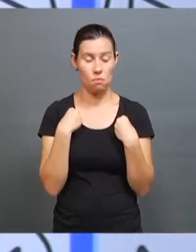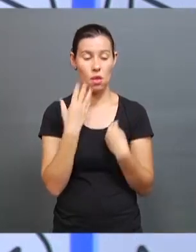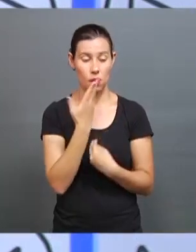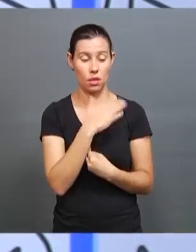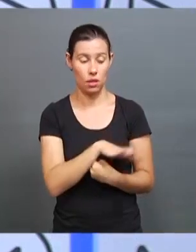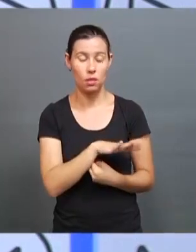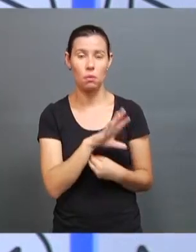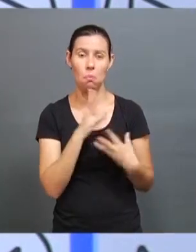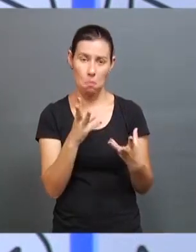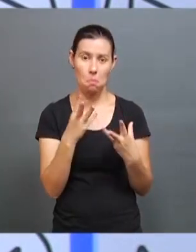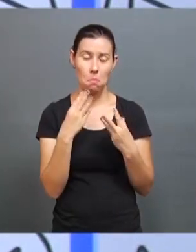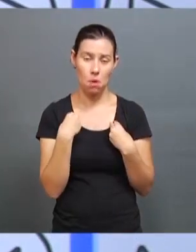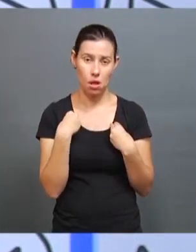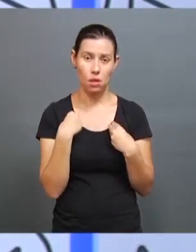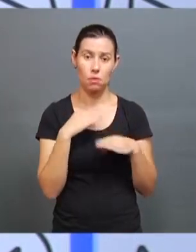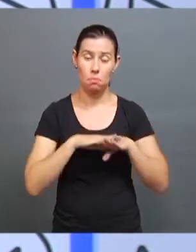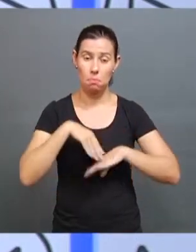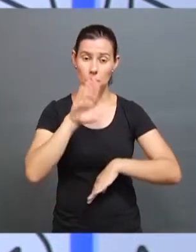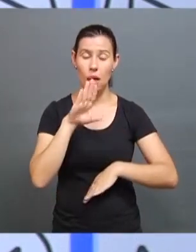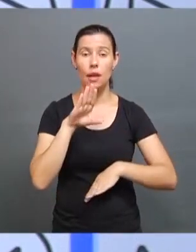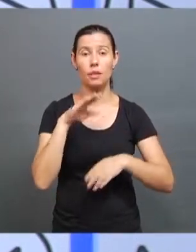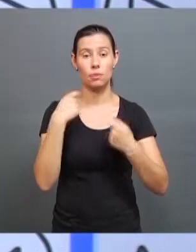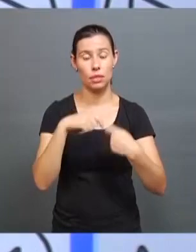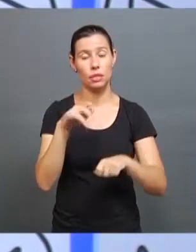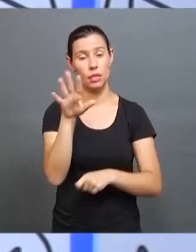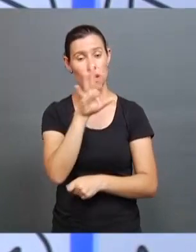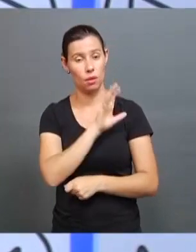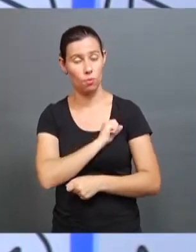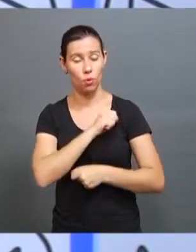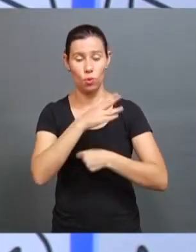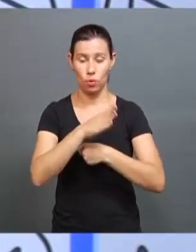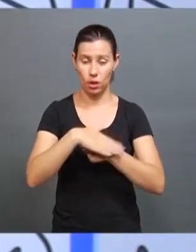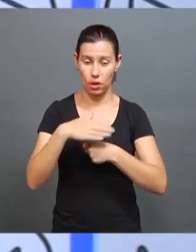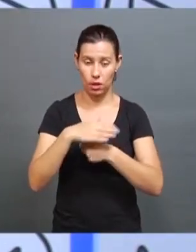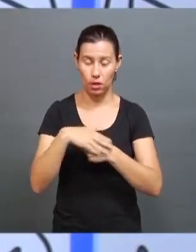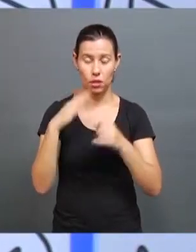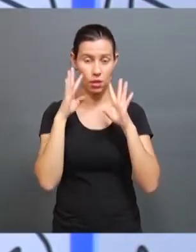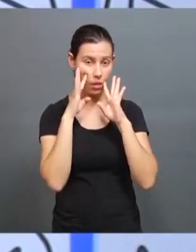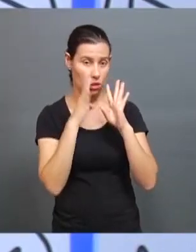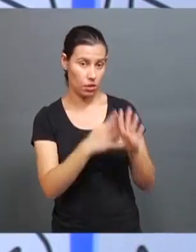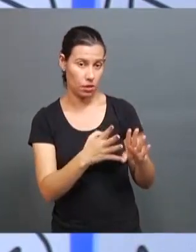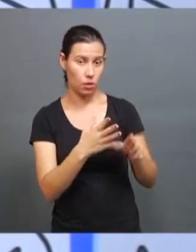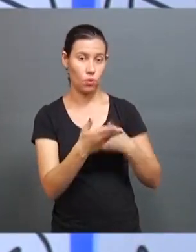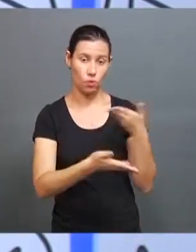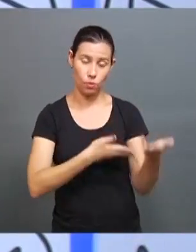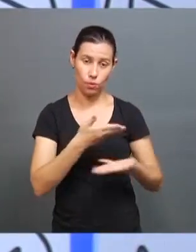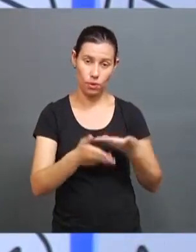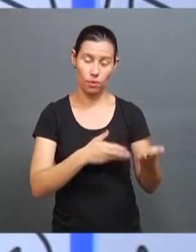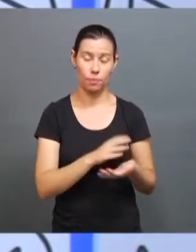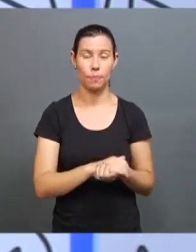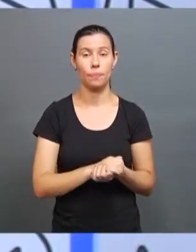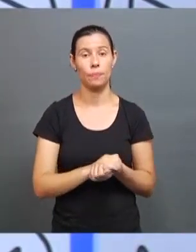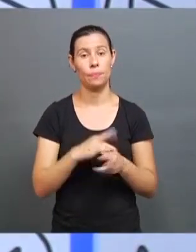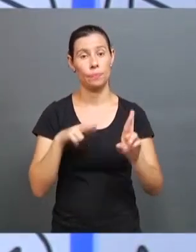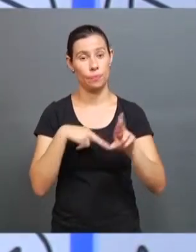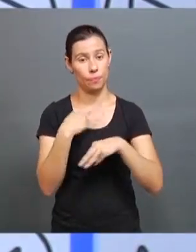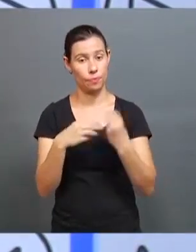Mas ela merece muito mais o meu amor, o meu carinho, a minha atenção, o meu cuidado. Esse